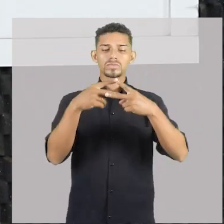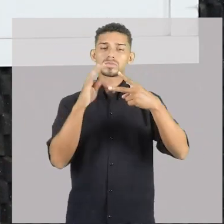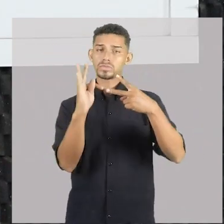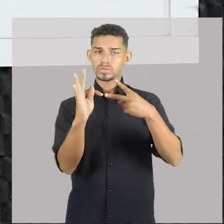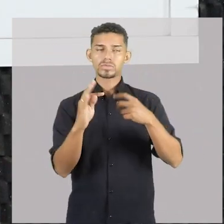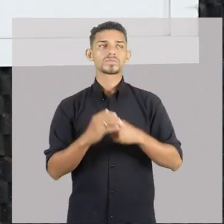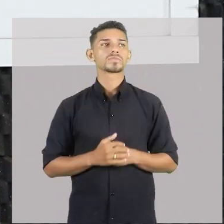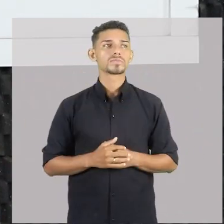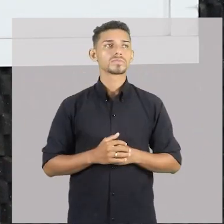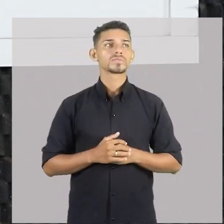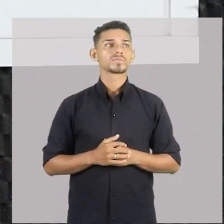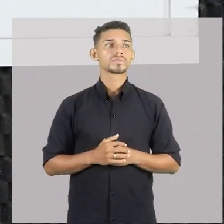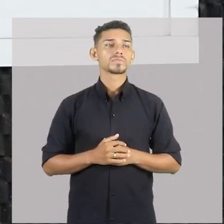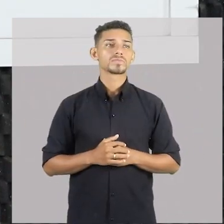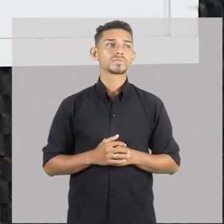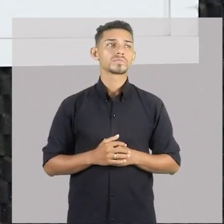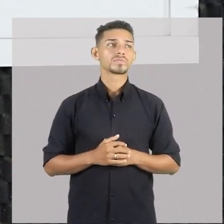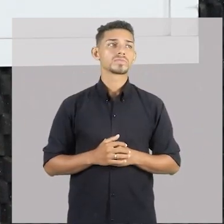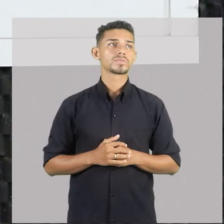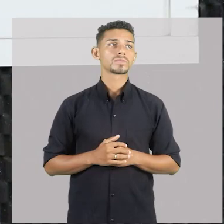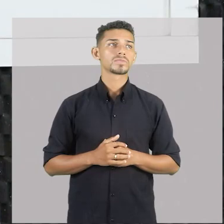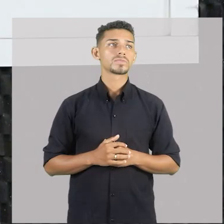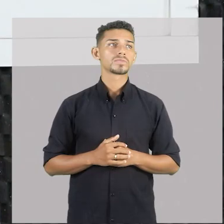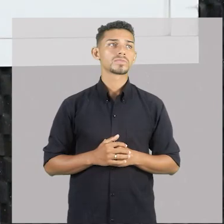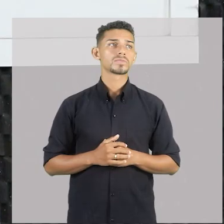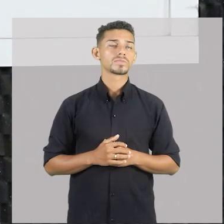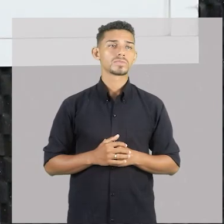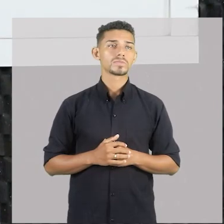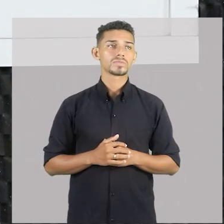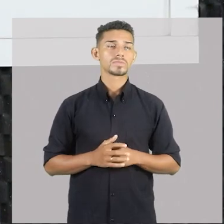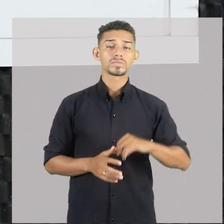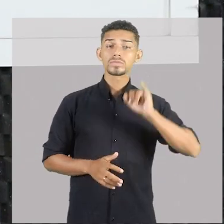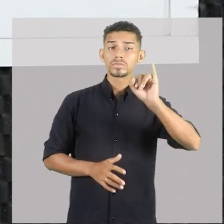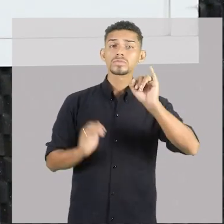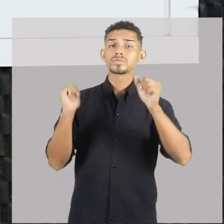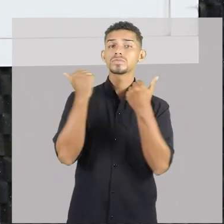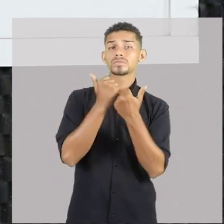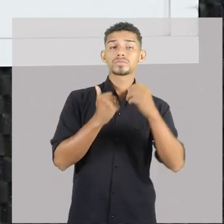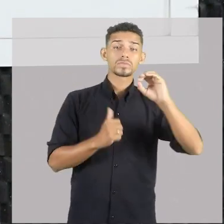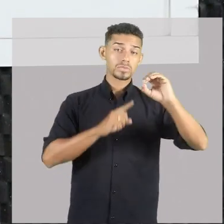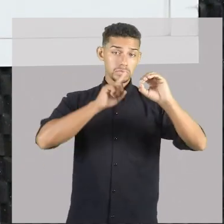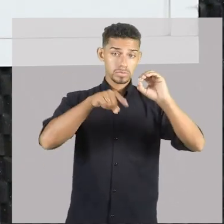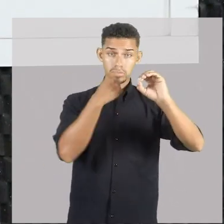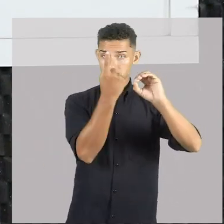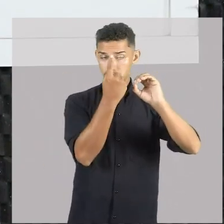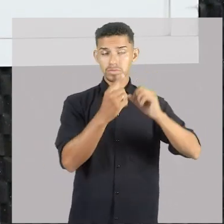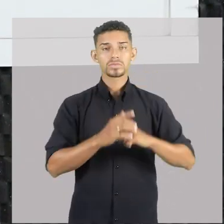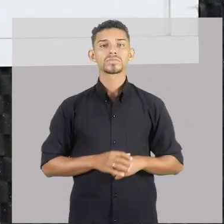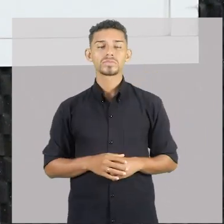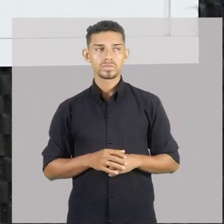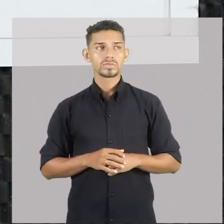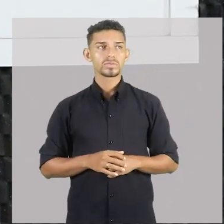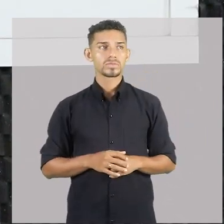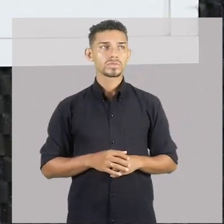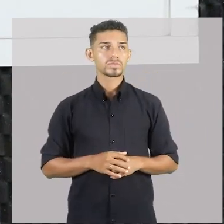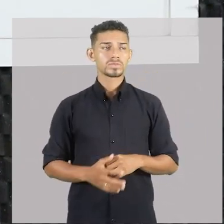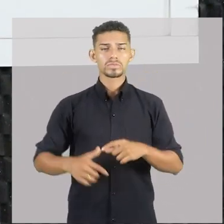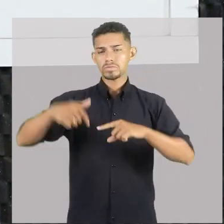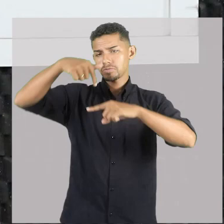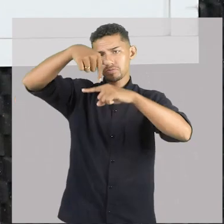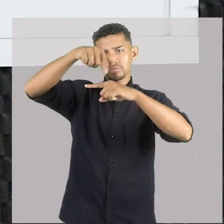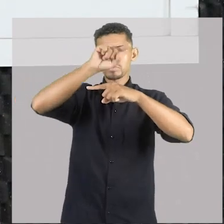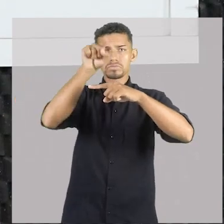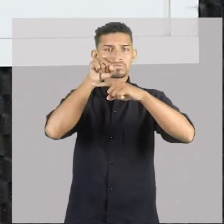pelo tempo. Aí vamos botar os valores. A intensidade da corrente, 0,1. Quantidade de carga eu